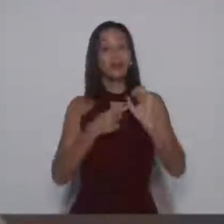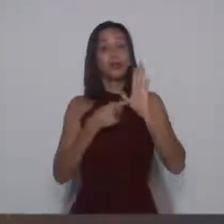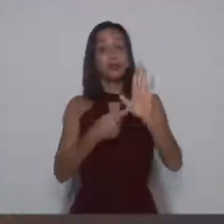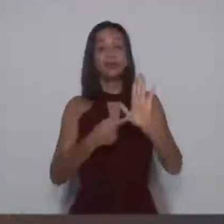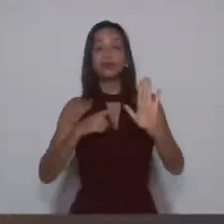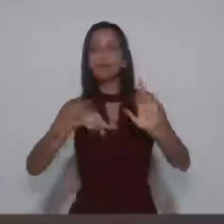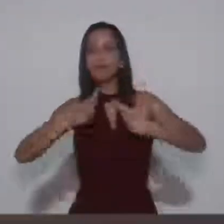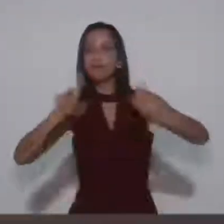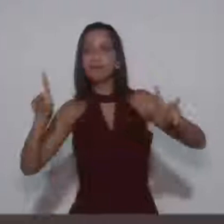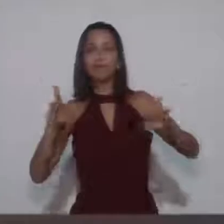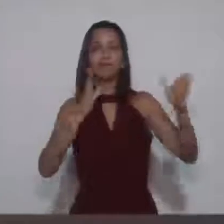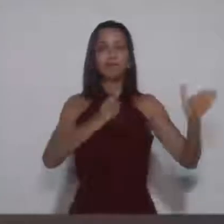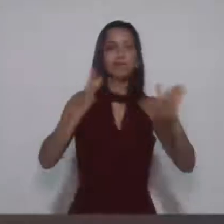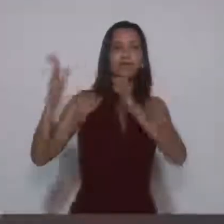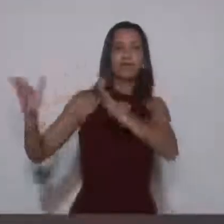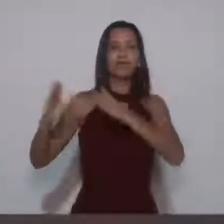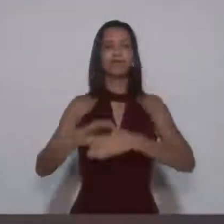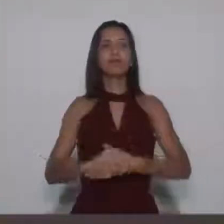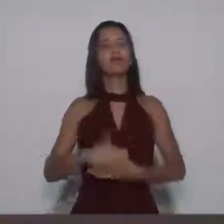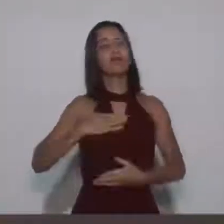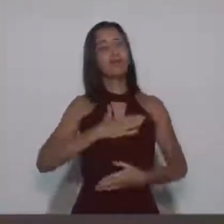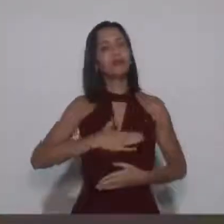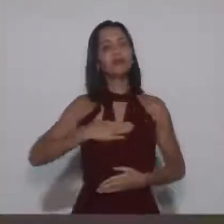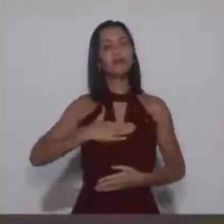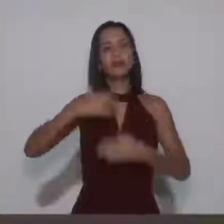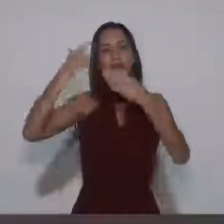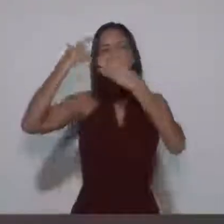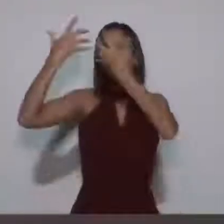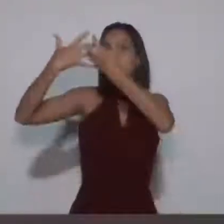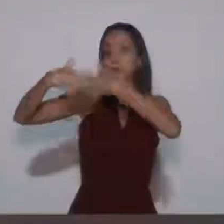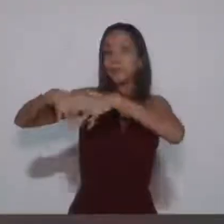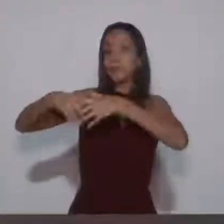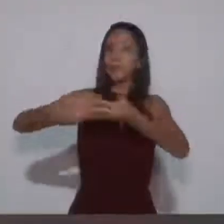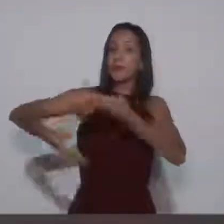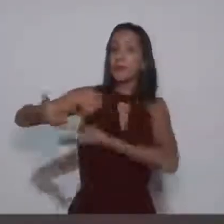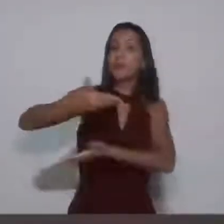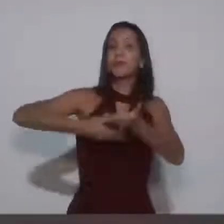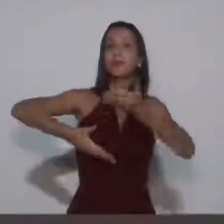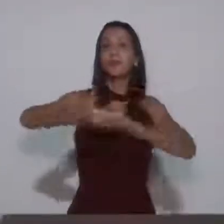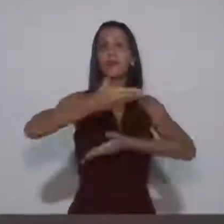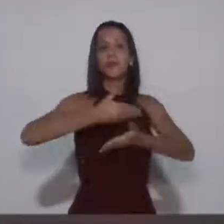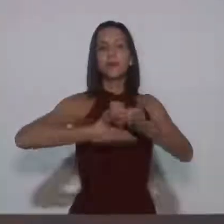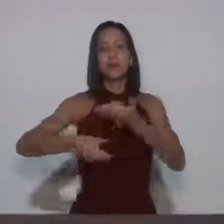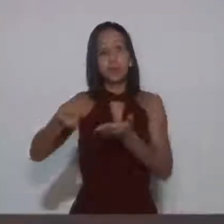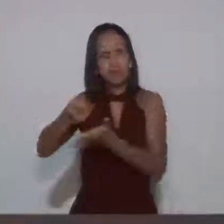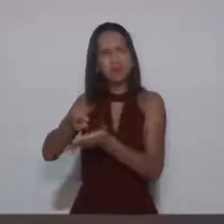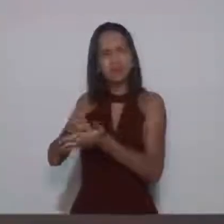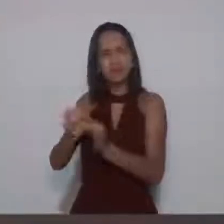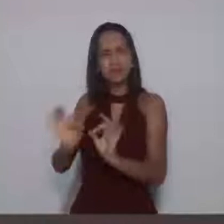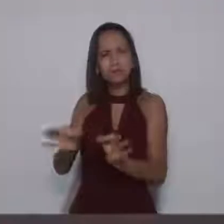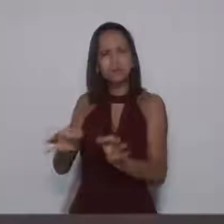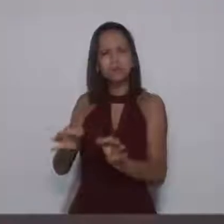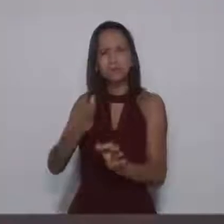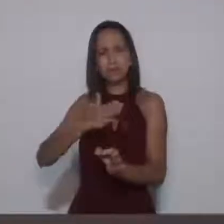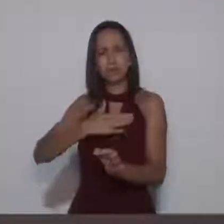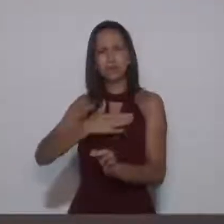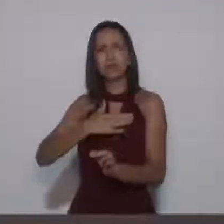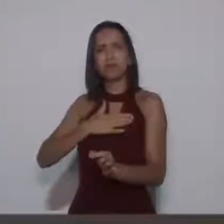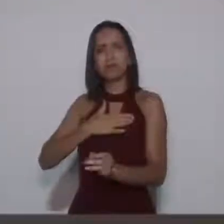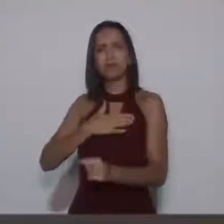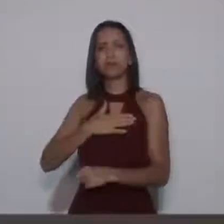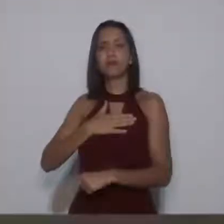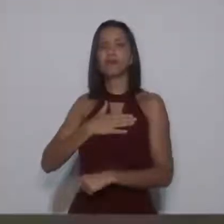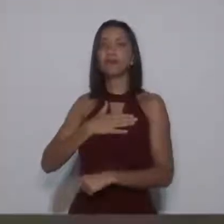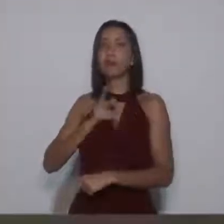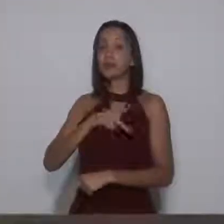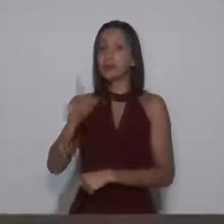aqui trazer a minha reflexão, até compartilhando como obrigação mesmo, né, de professor de segurança do